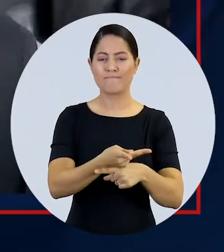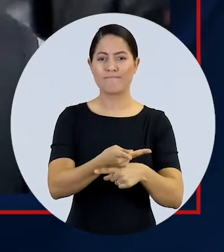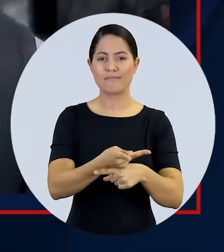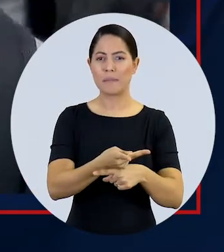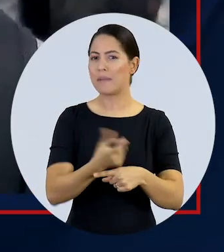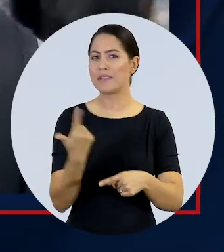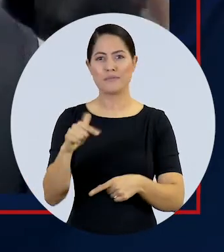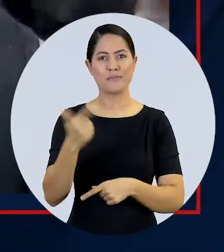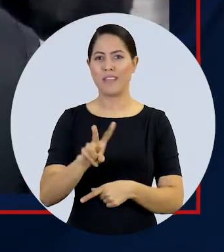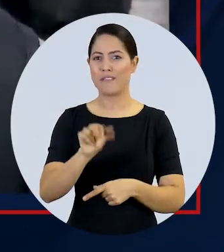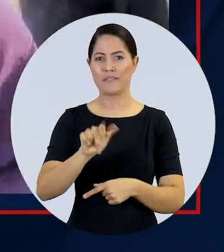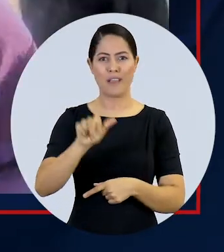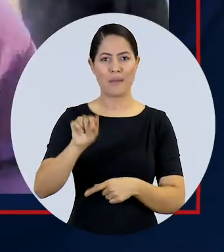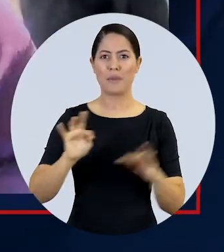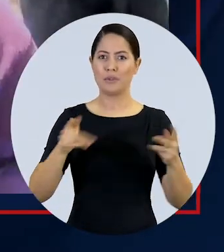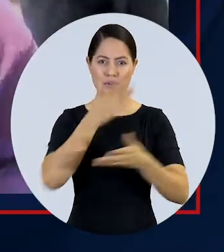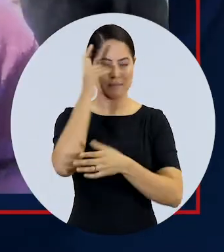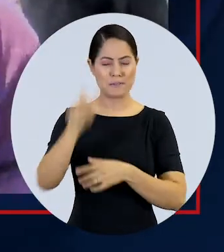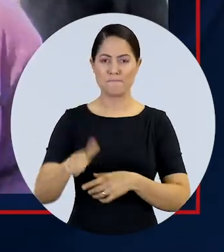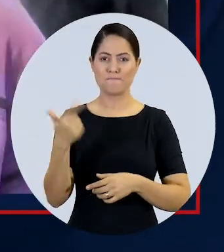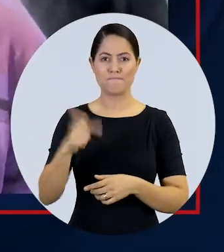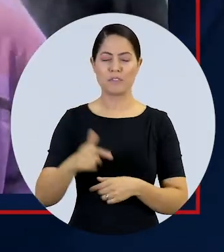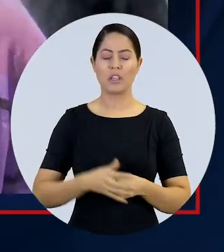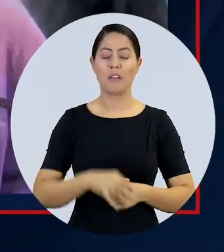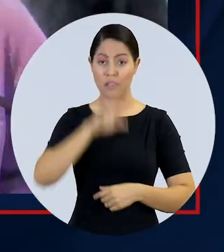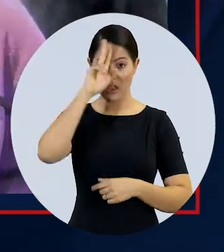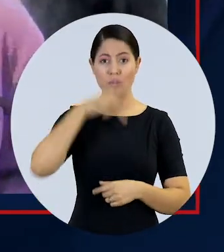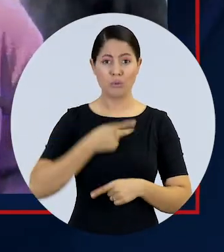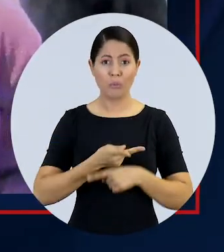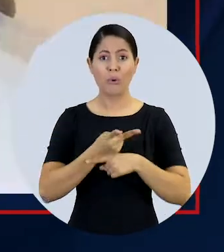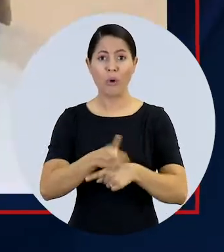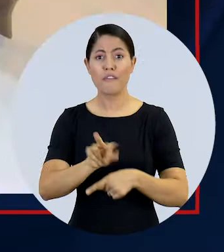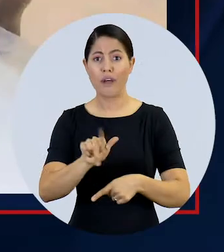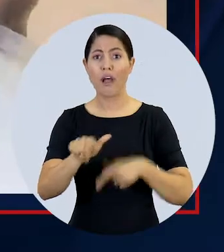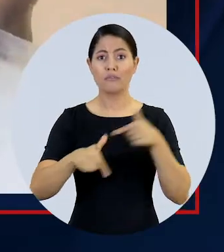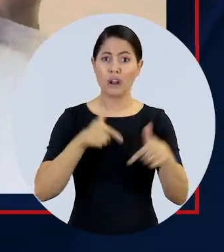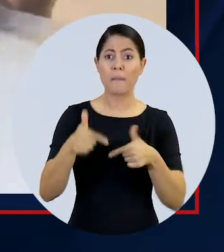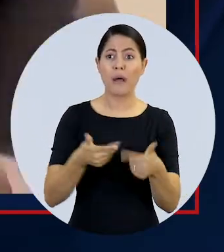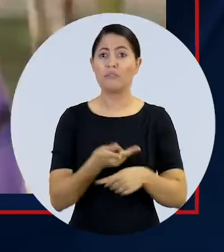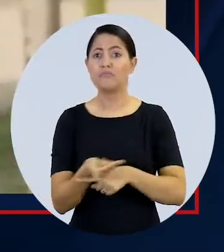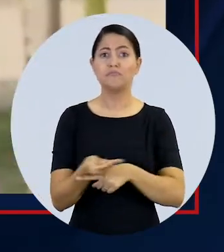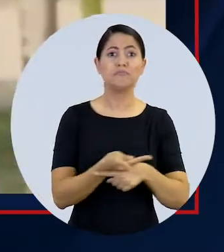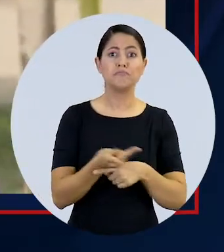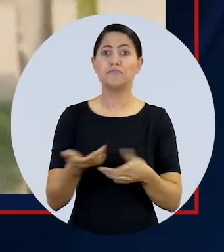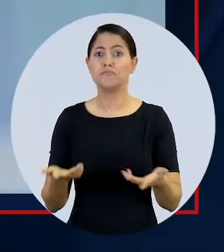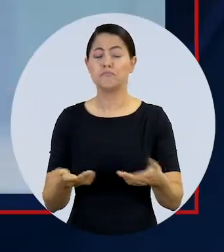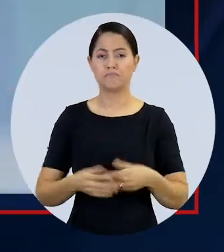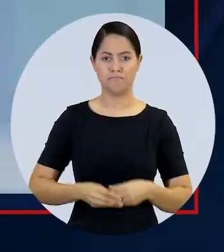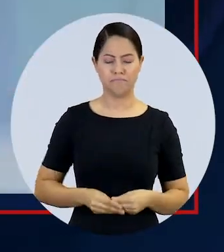mas nunca tem vaga para todo mundo, né? Estou procurando uma vaga de emprego, né?